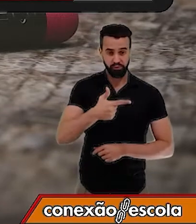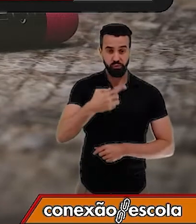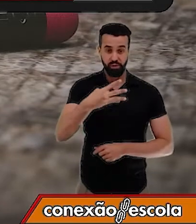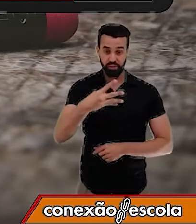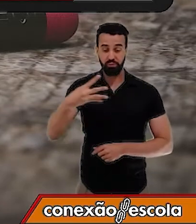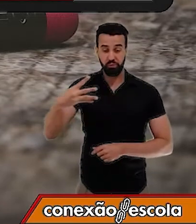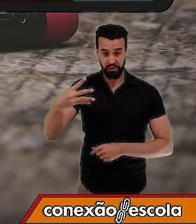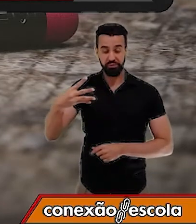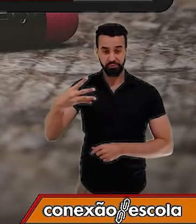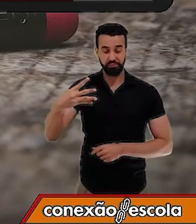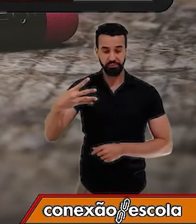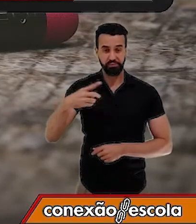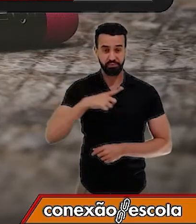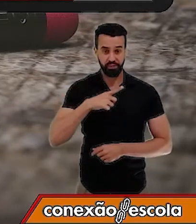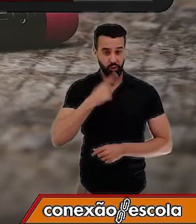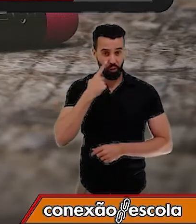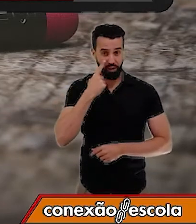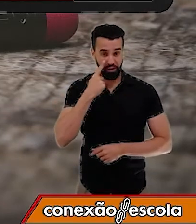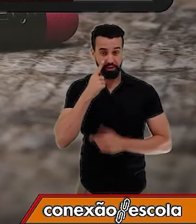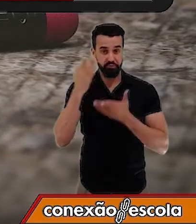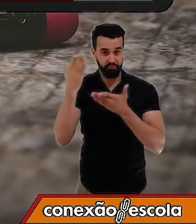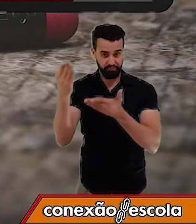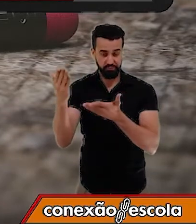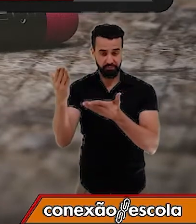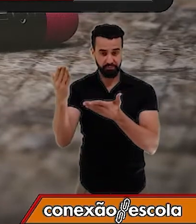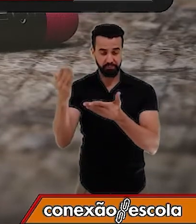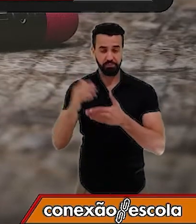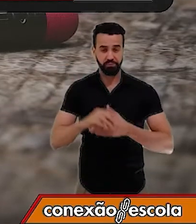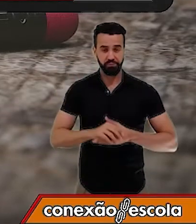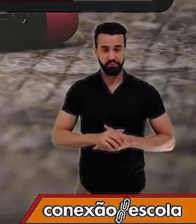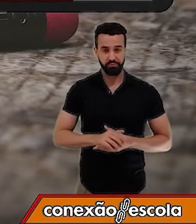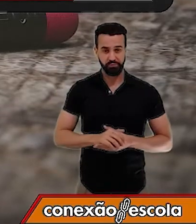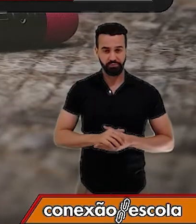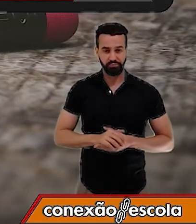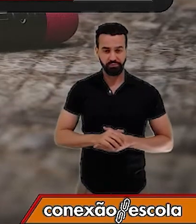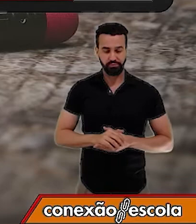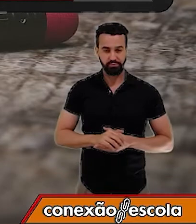244. Tá? A escrita do número aí para vocês verem também.